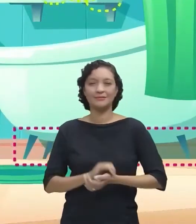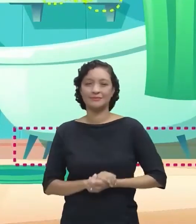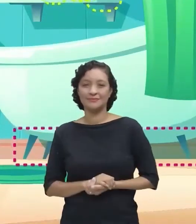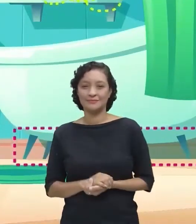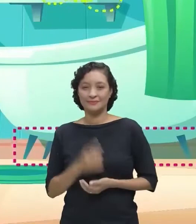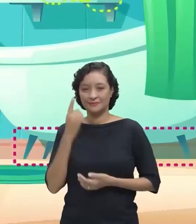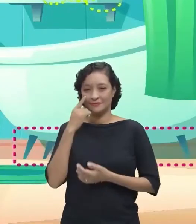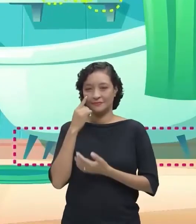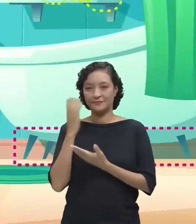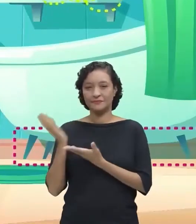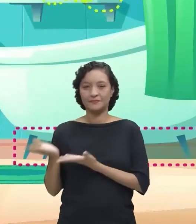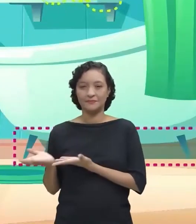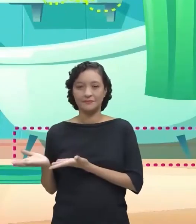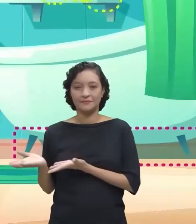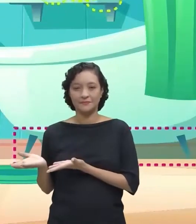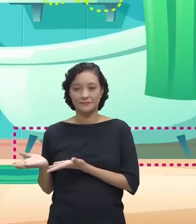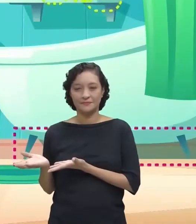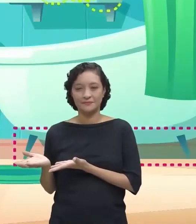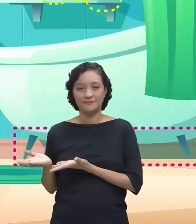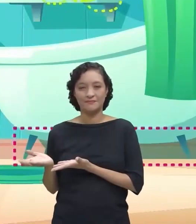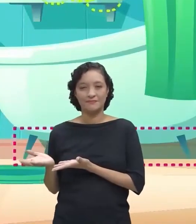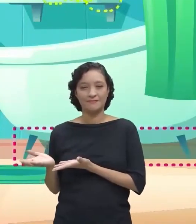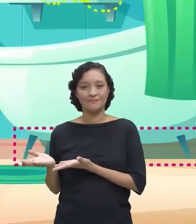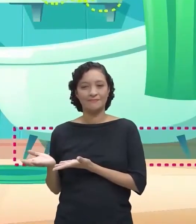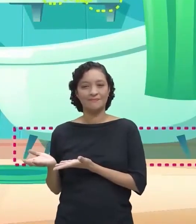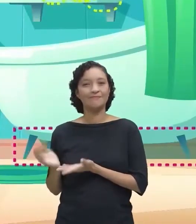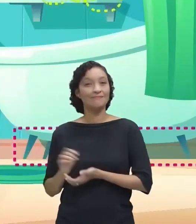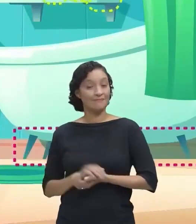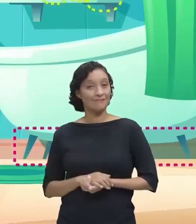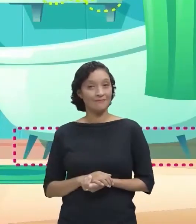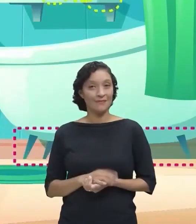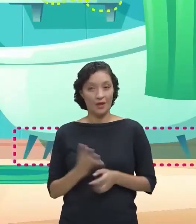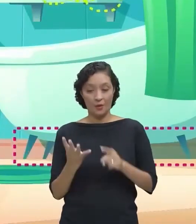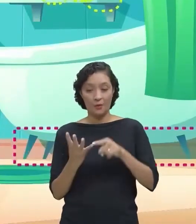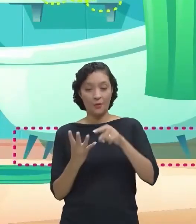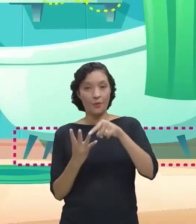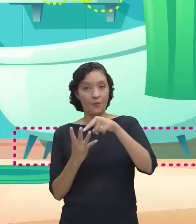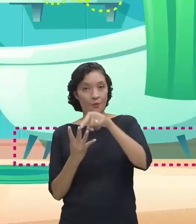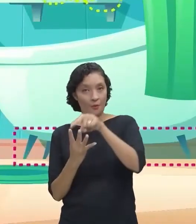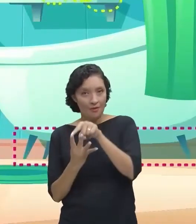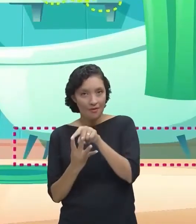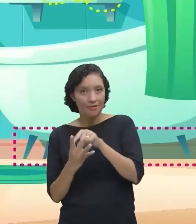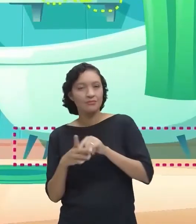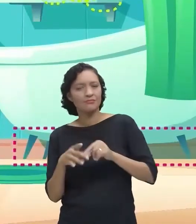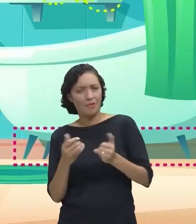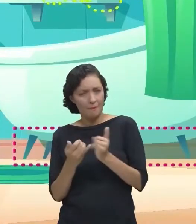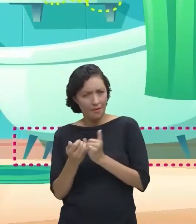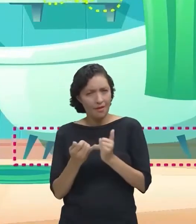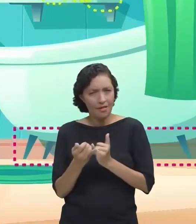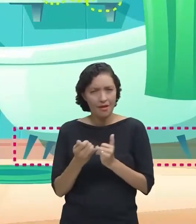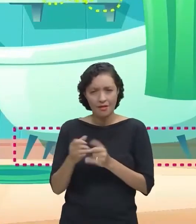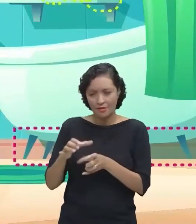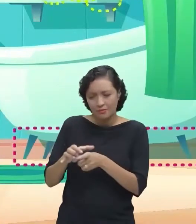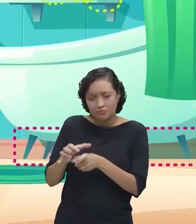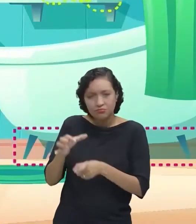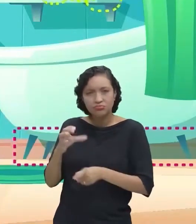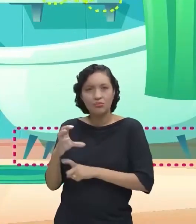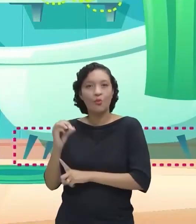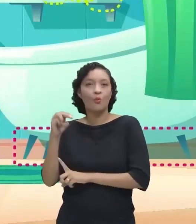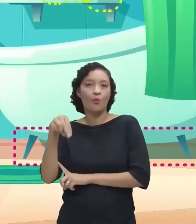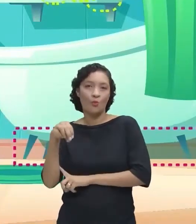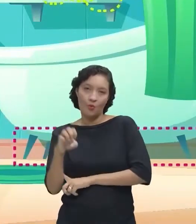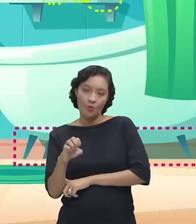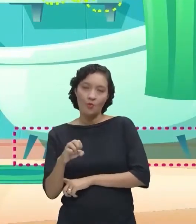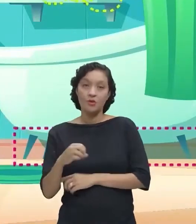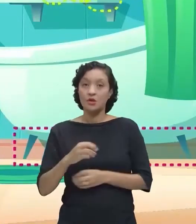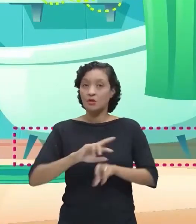da banheira é tipo um sorvetinho. Tá segurando ali as quatro pontinhas, os pezinhos da banheira. Então, em vários lugares da nossa